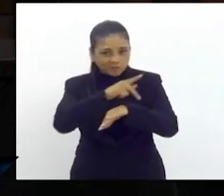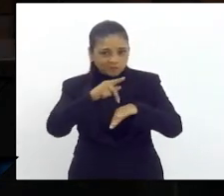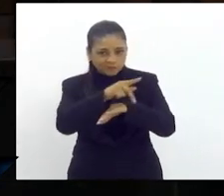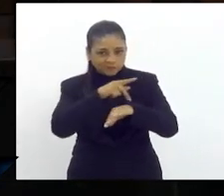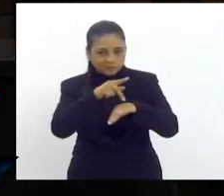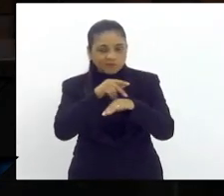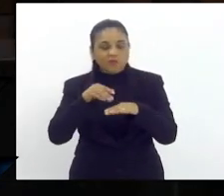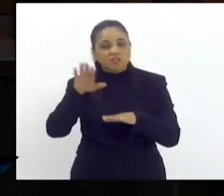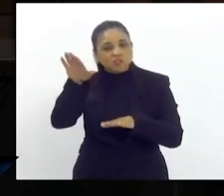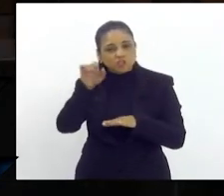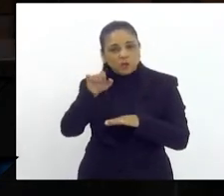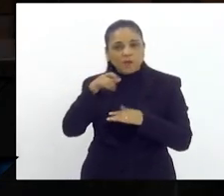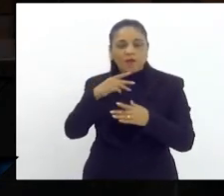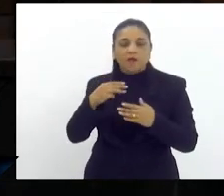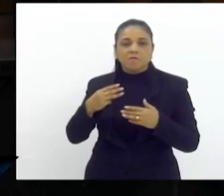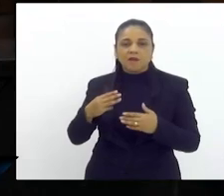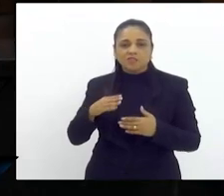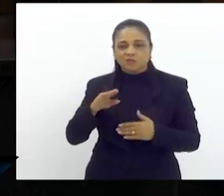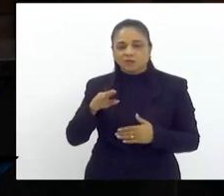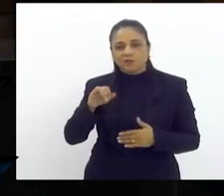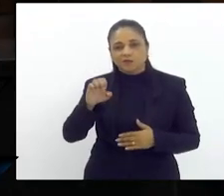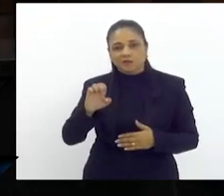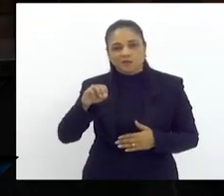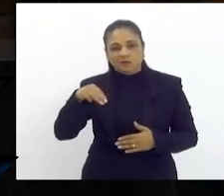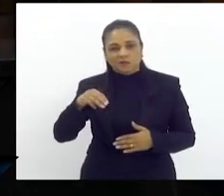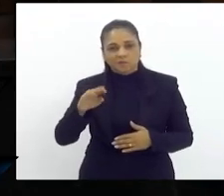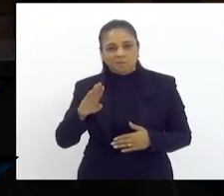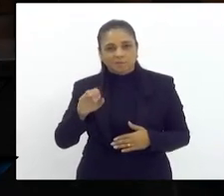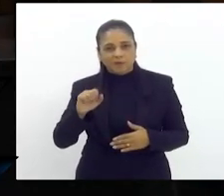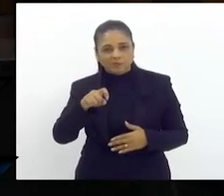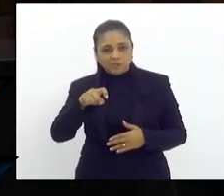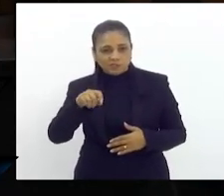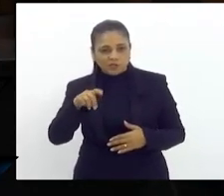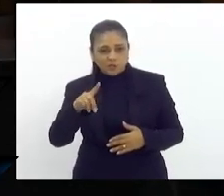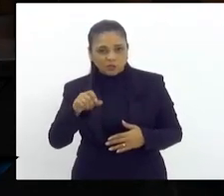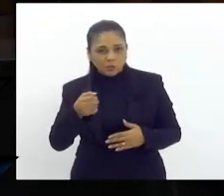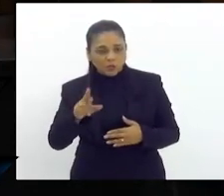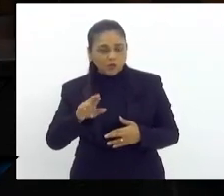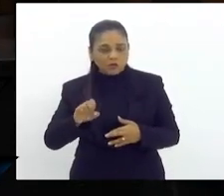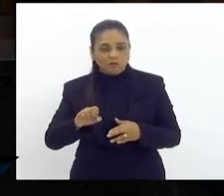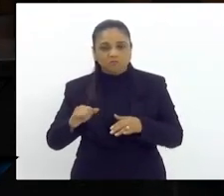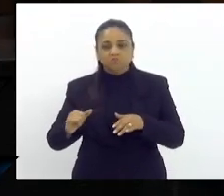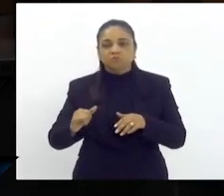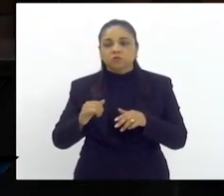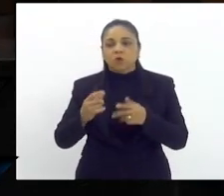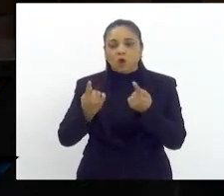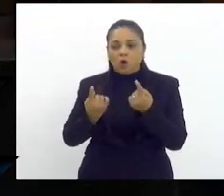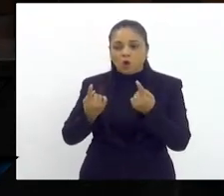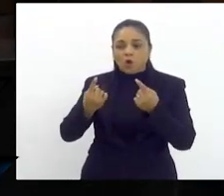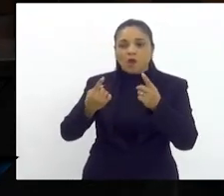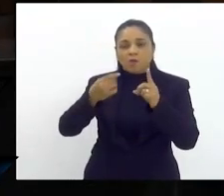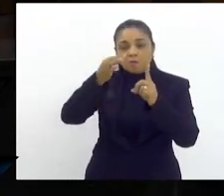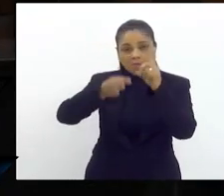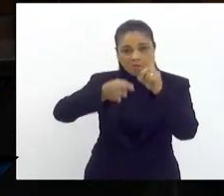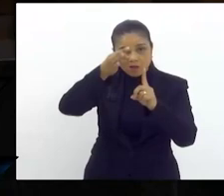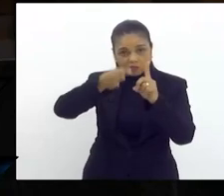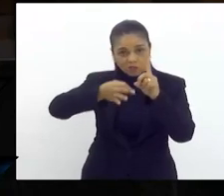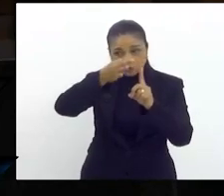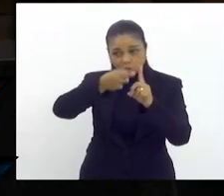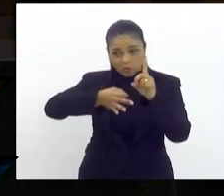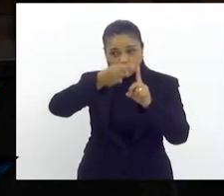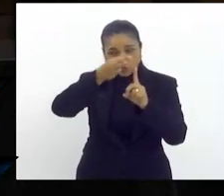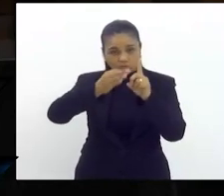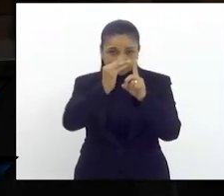para cobrar uma posição antes os atos criminosos contra o atleta e